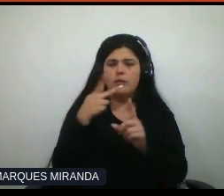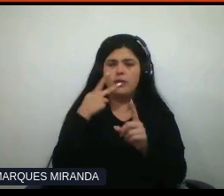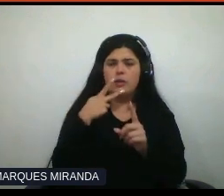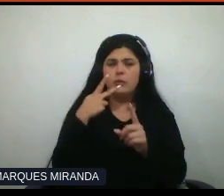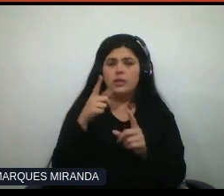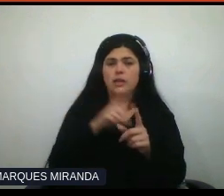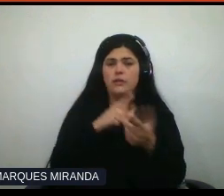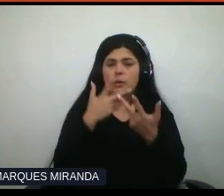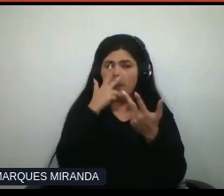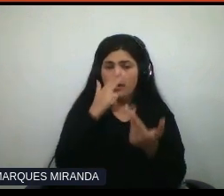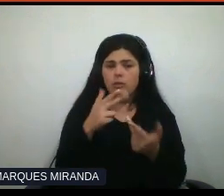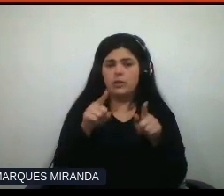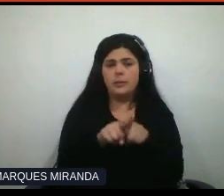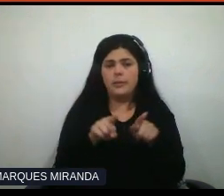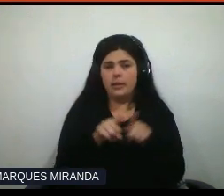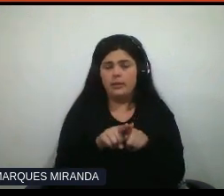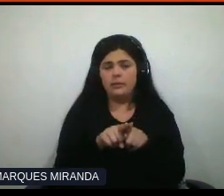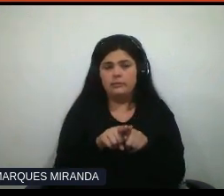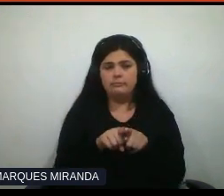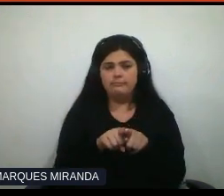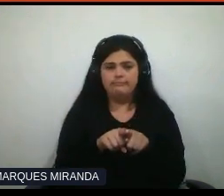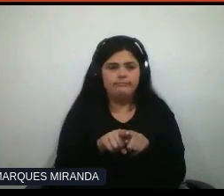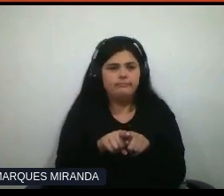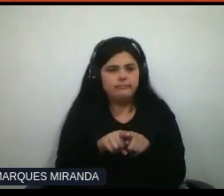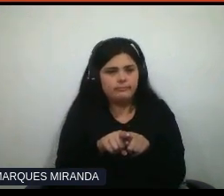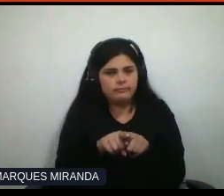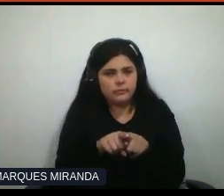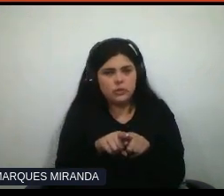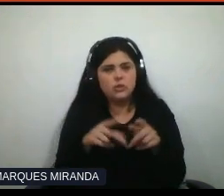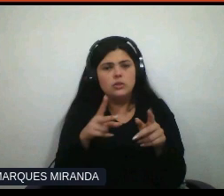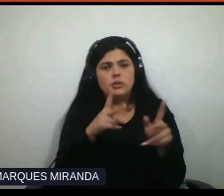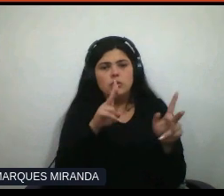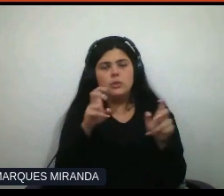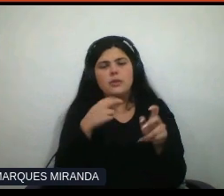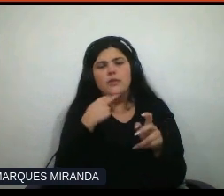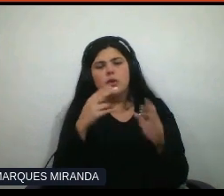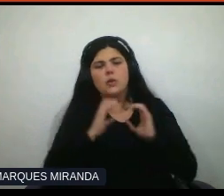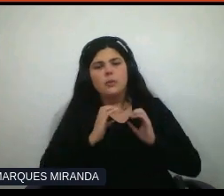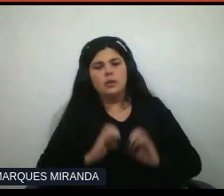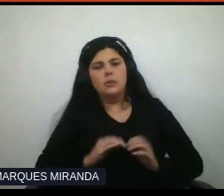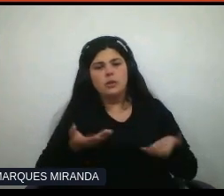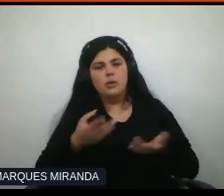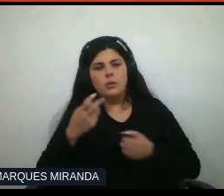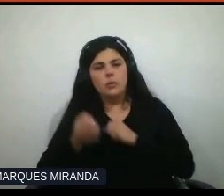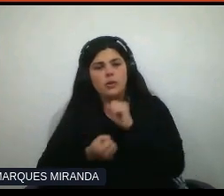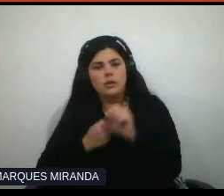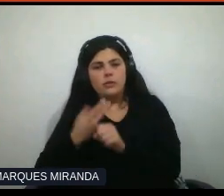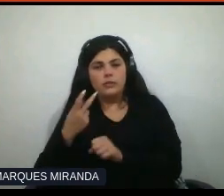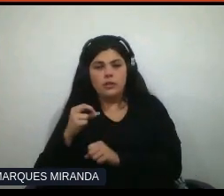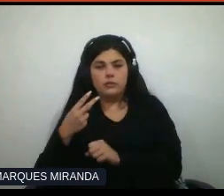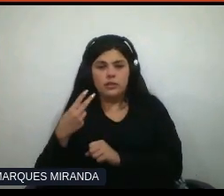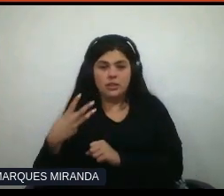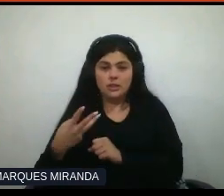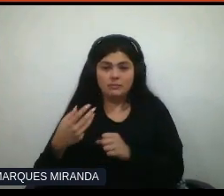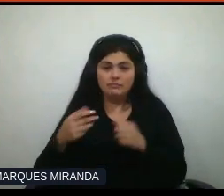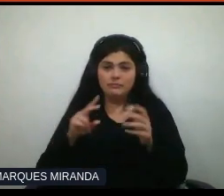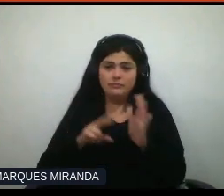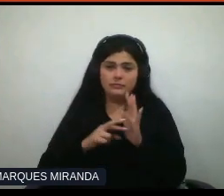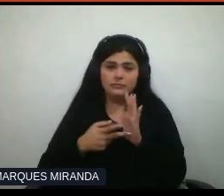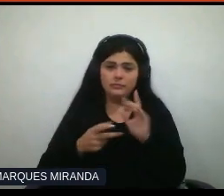pela mesma coisa sobre voz, sobre comportamento agora em 2023, quer dizer que a gente ainda